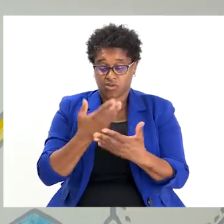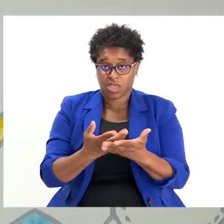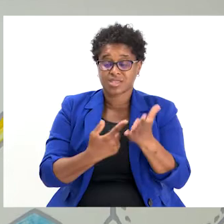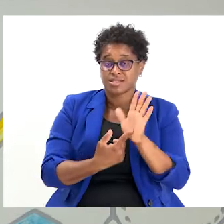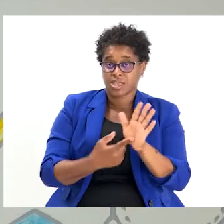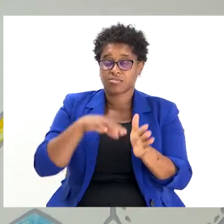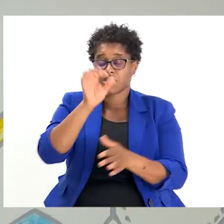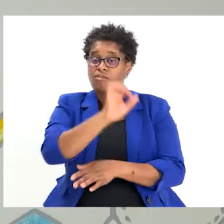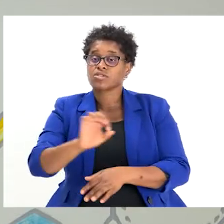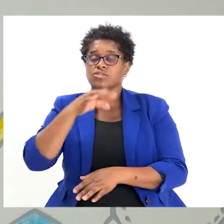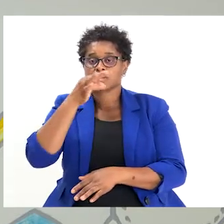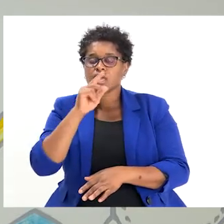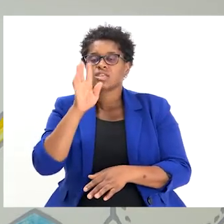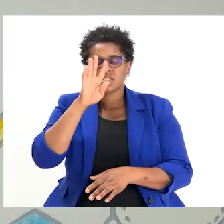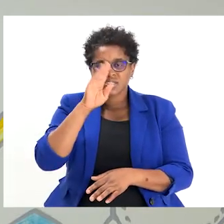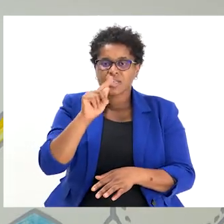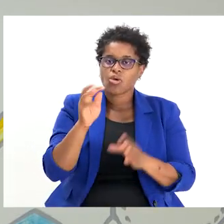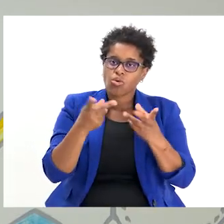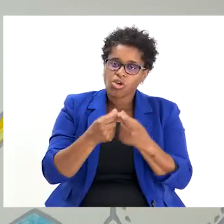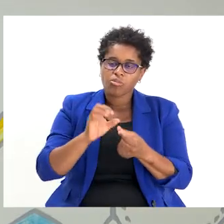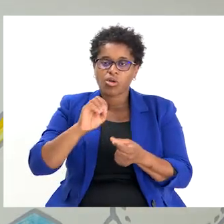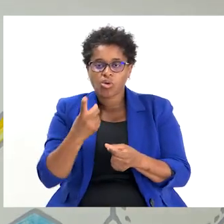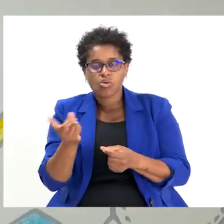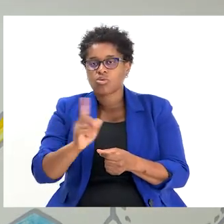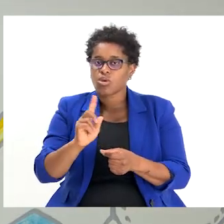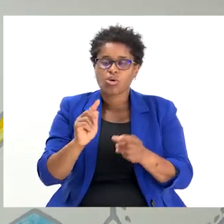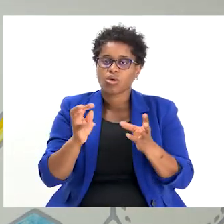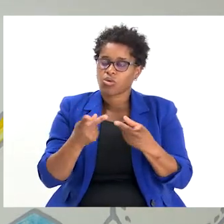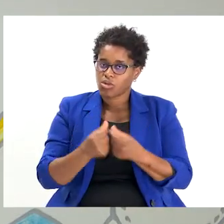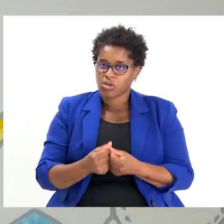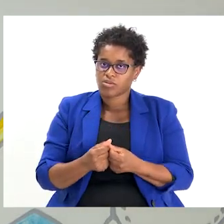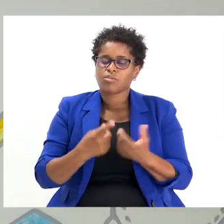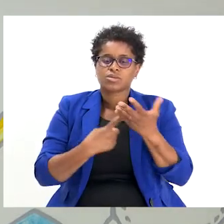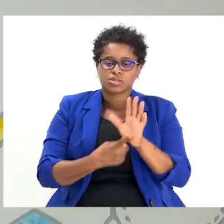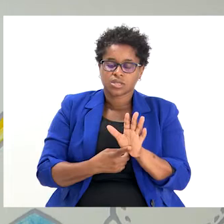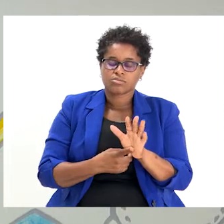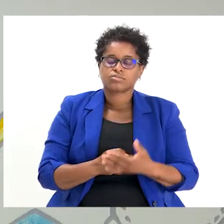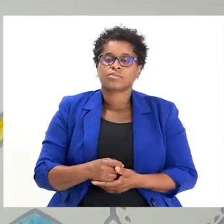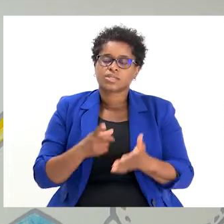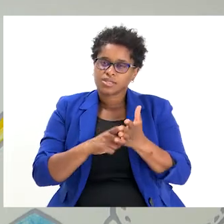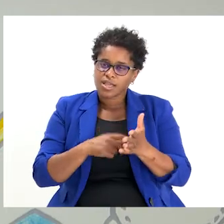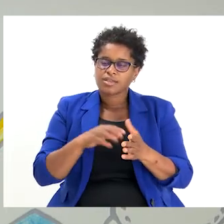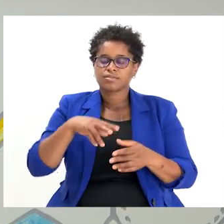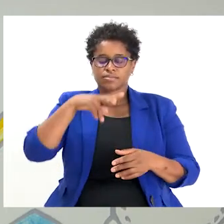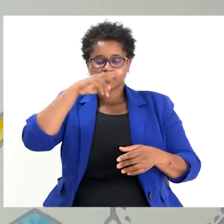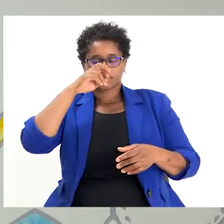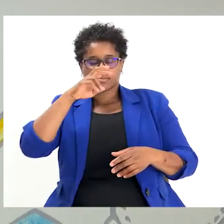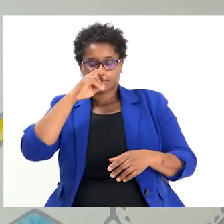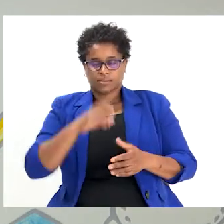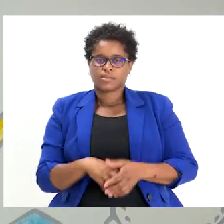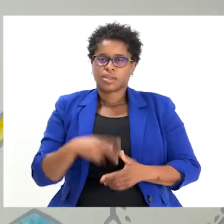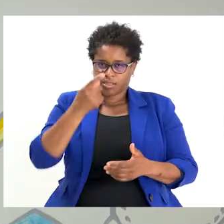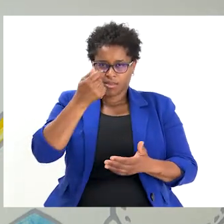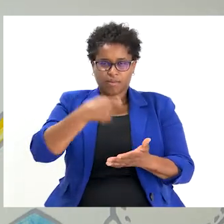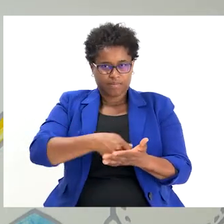se é econômica ou não econômica. Por exemplo, a necessidade de respirar. É econômica ou não